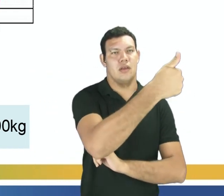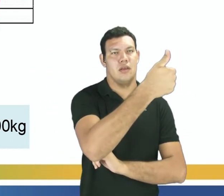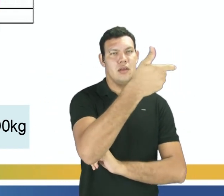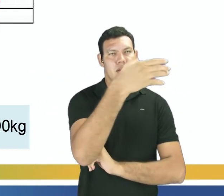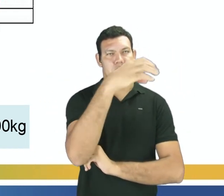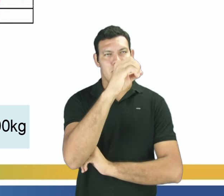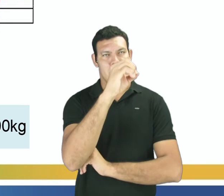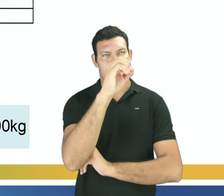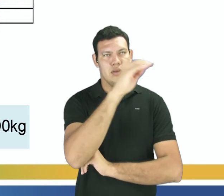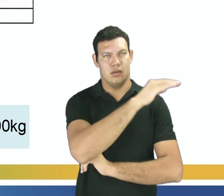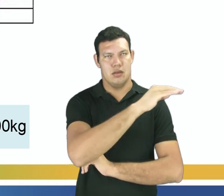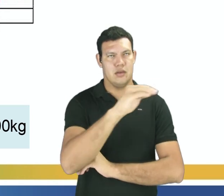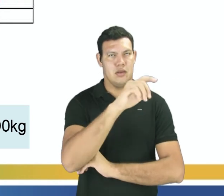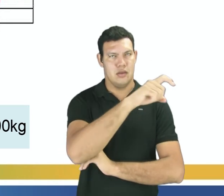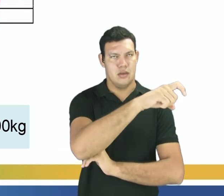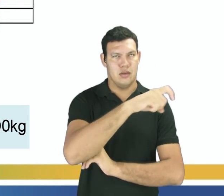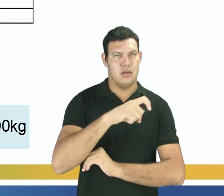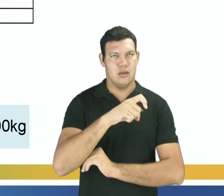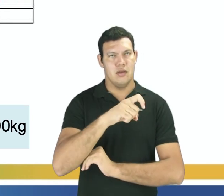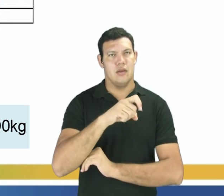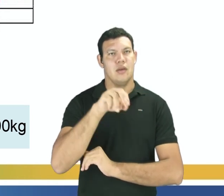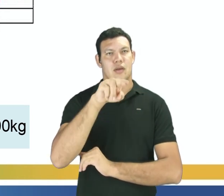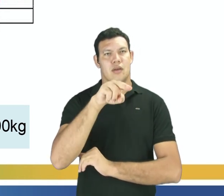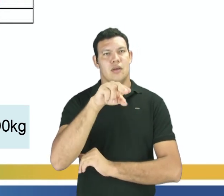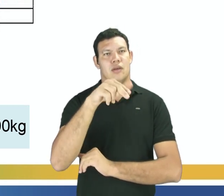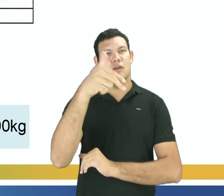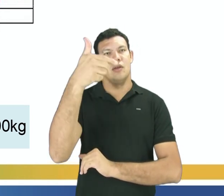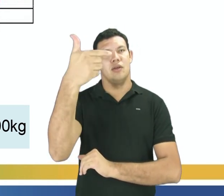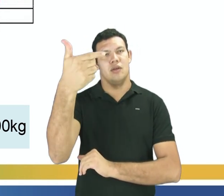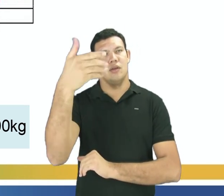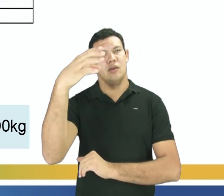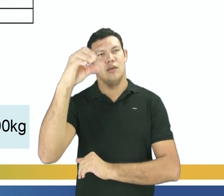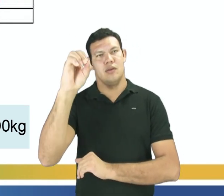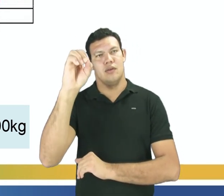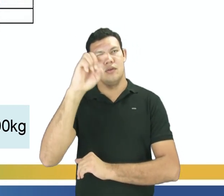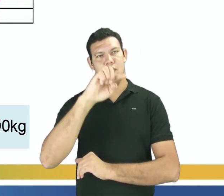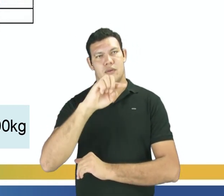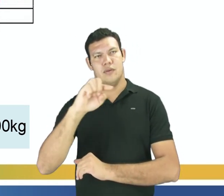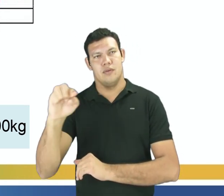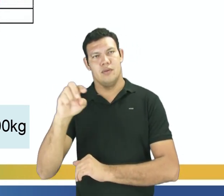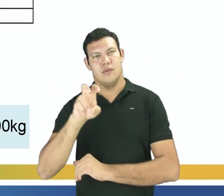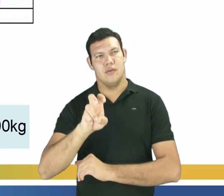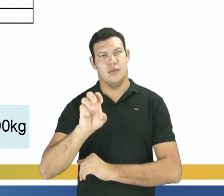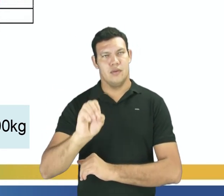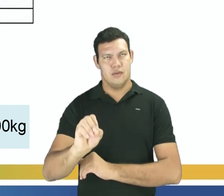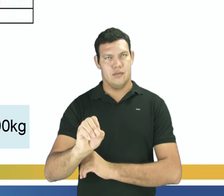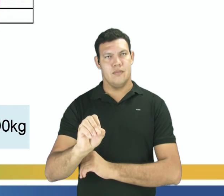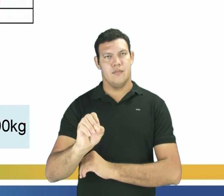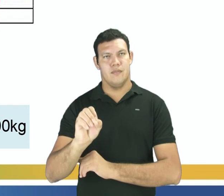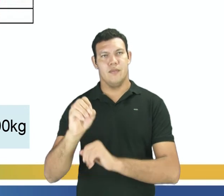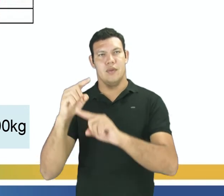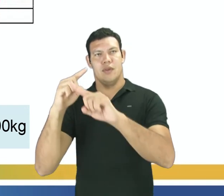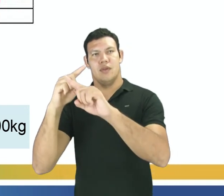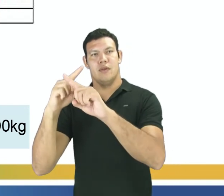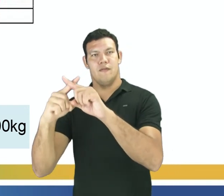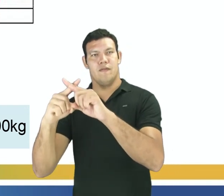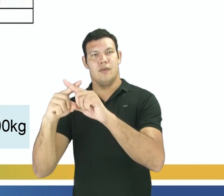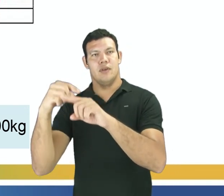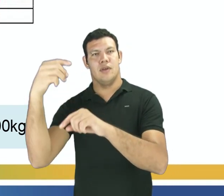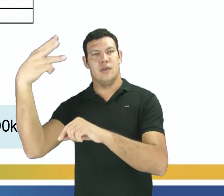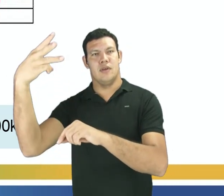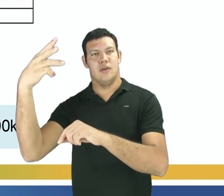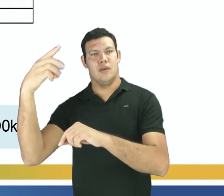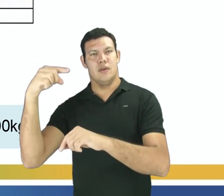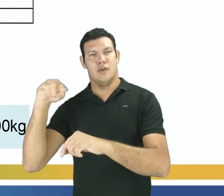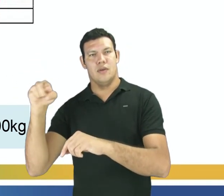multiplica todos os números da parte superior e multiplica todos os números da parte inferior. Assim, nós chegamos a 120